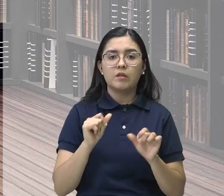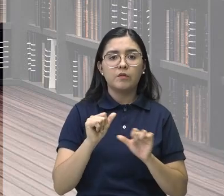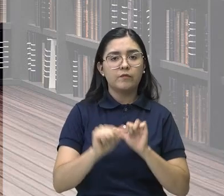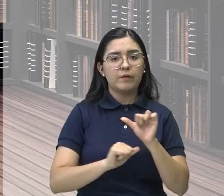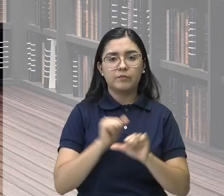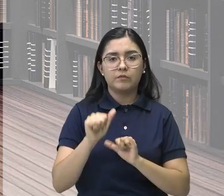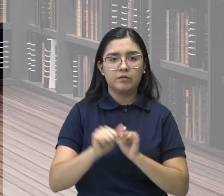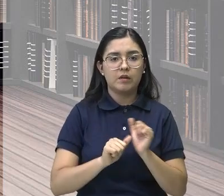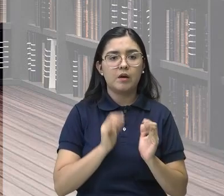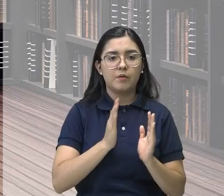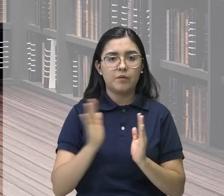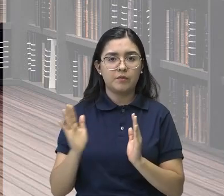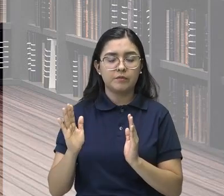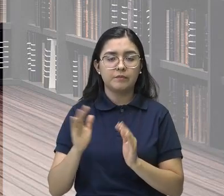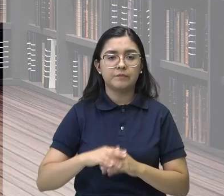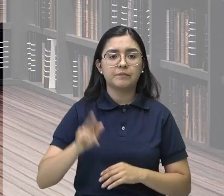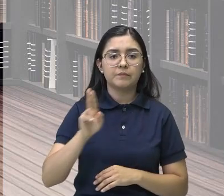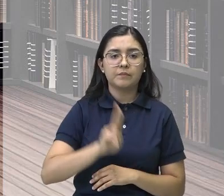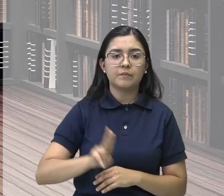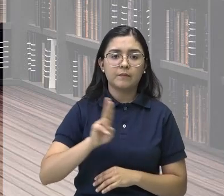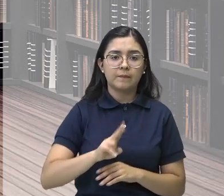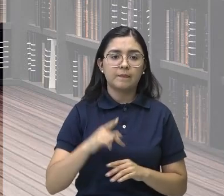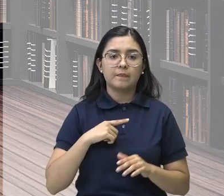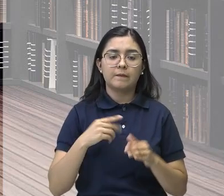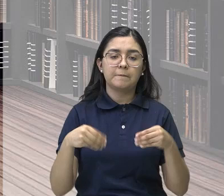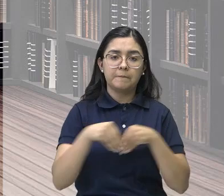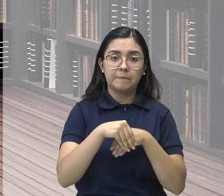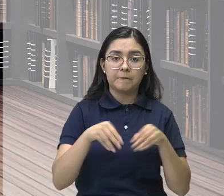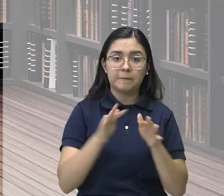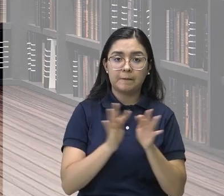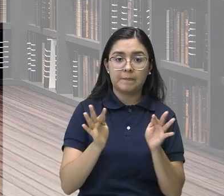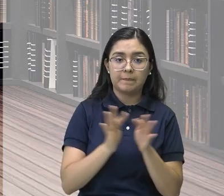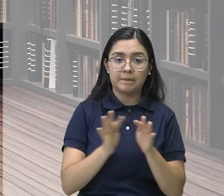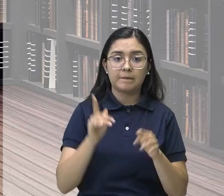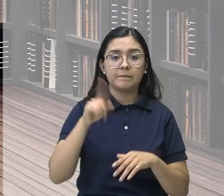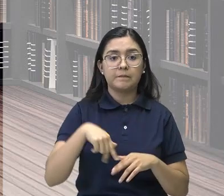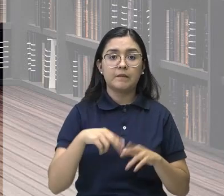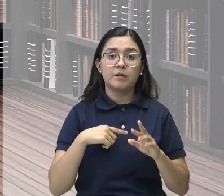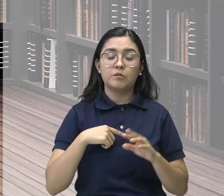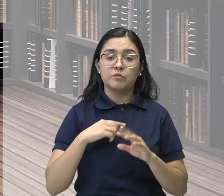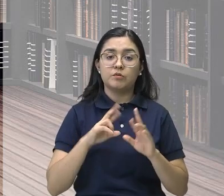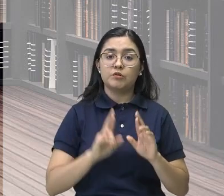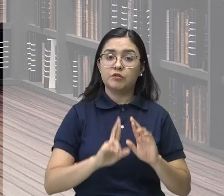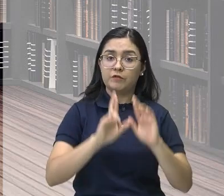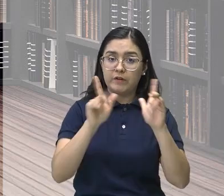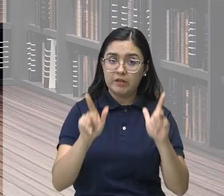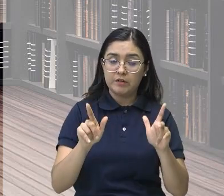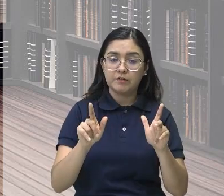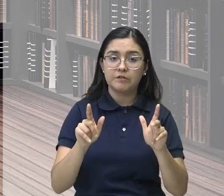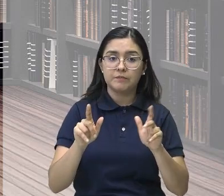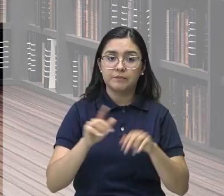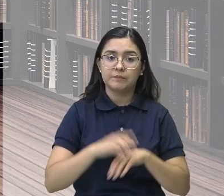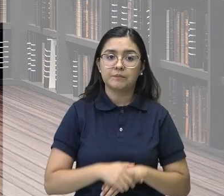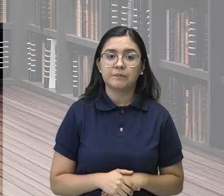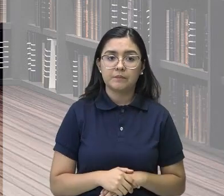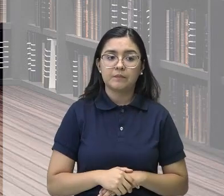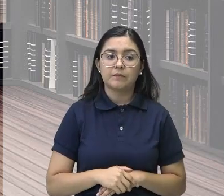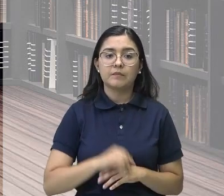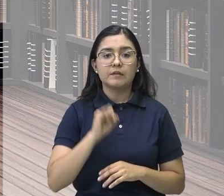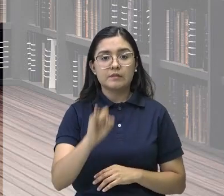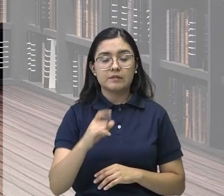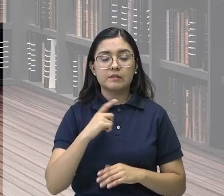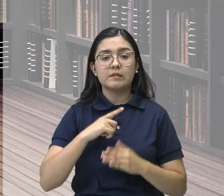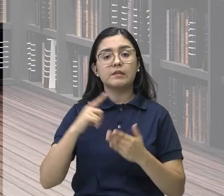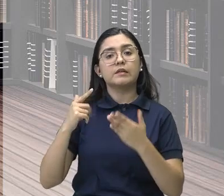mudar. Usamos a permutação simples quando os elementos dos conjuntos são distintos ou diferentes. Quando há